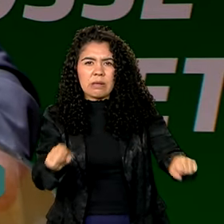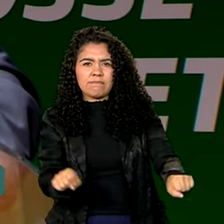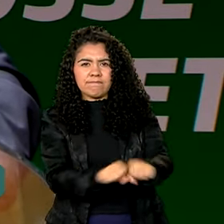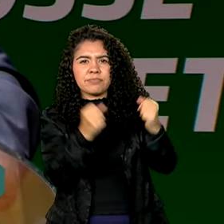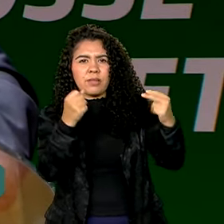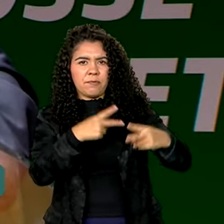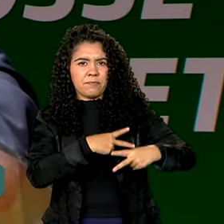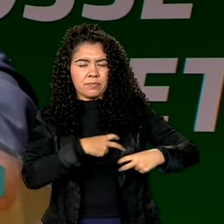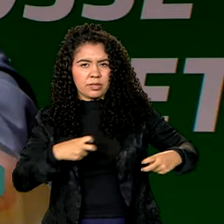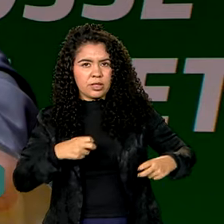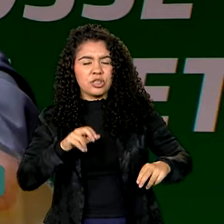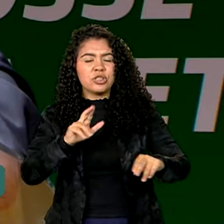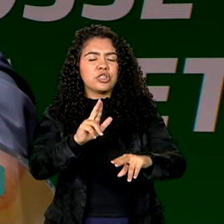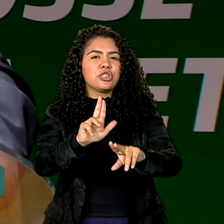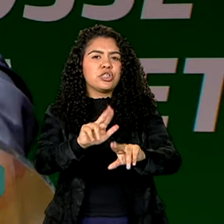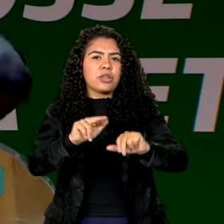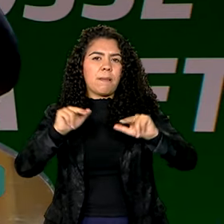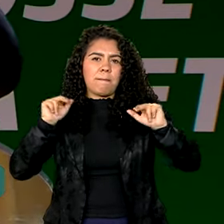jamais conseguirão.